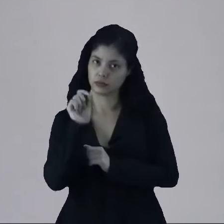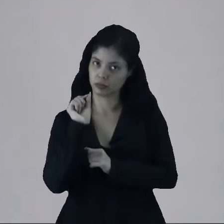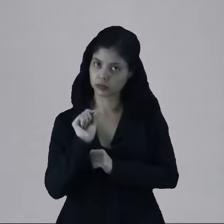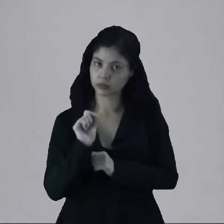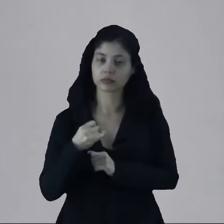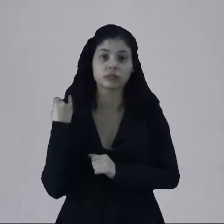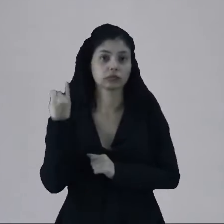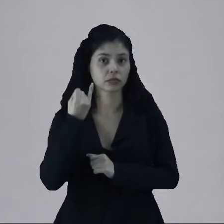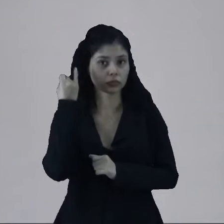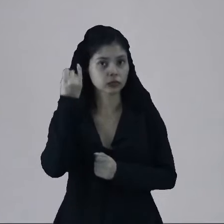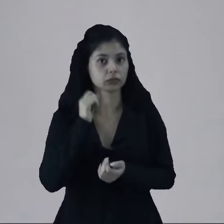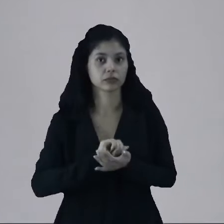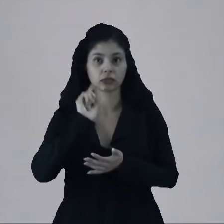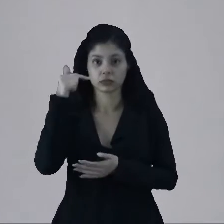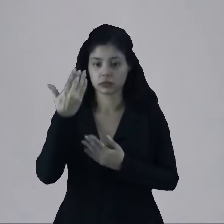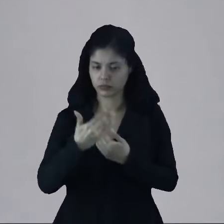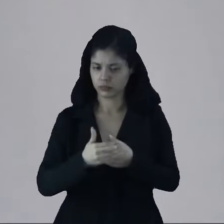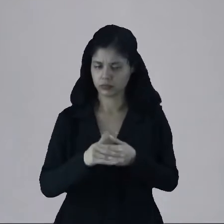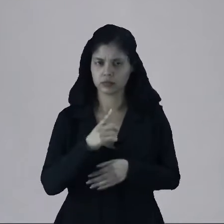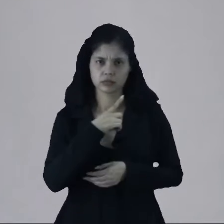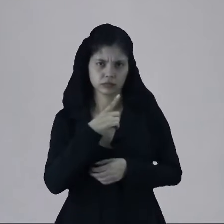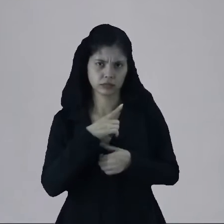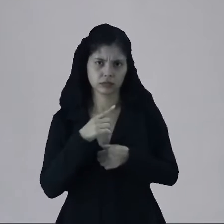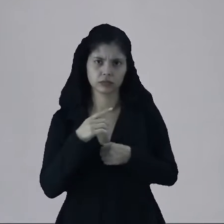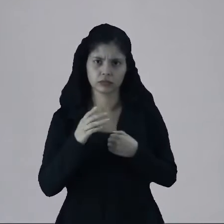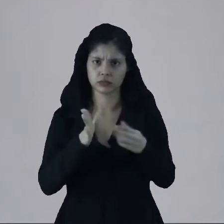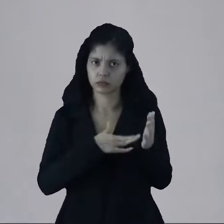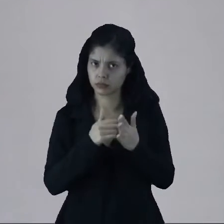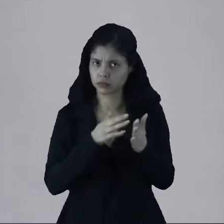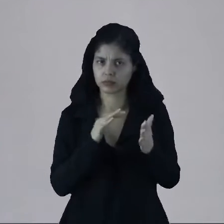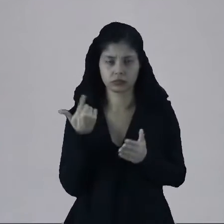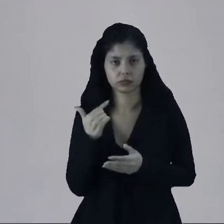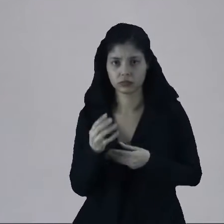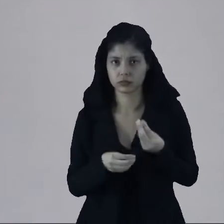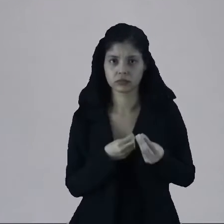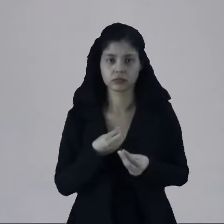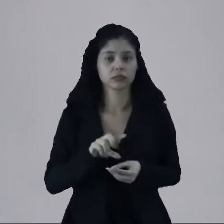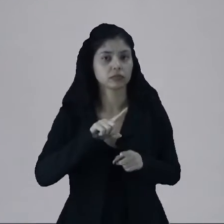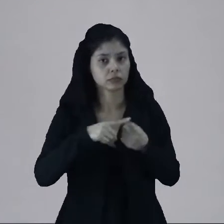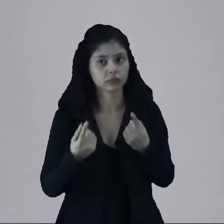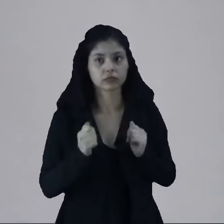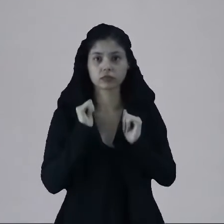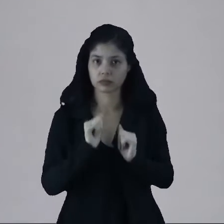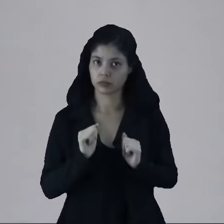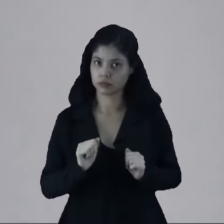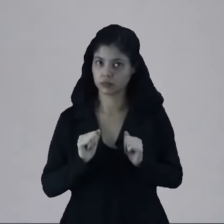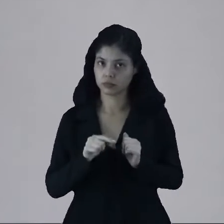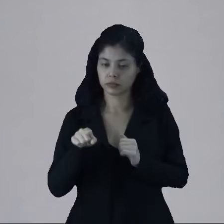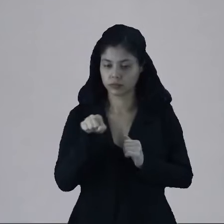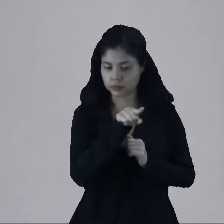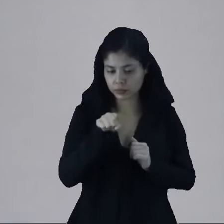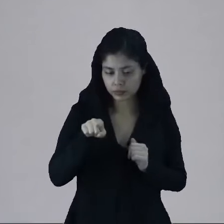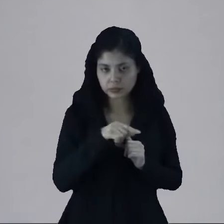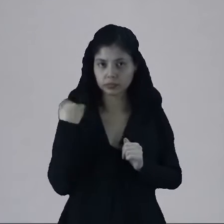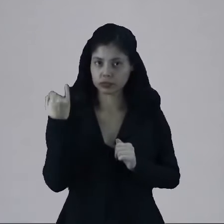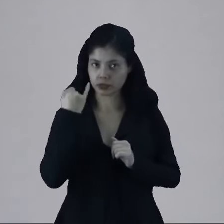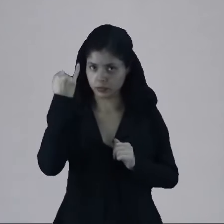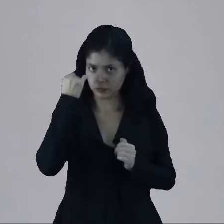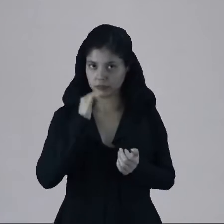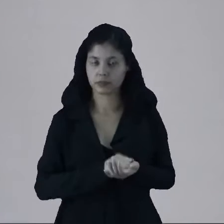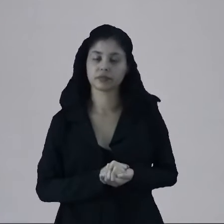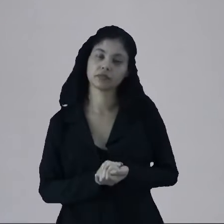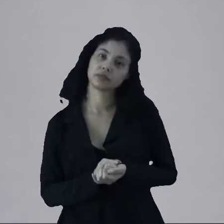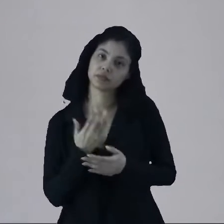muito importante. Lá na prova você tem como pintar, fazer várias coisas? Não, mas você pode fazer, sublinhar as coisas